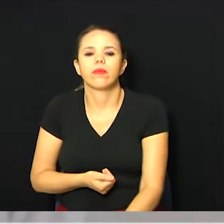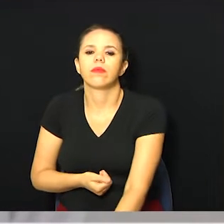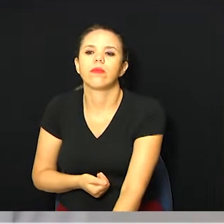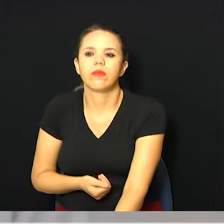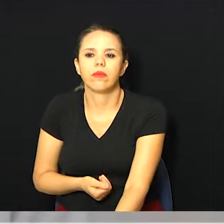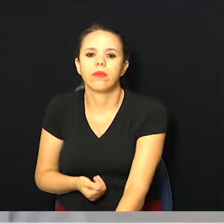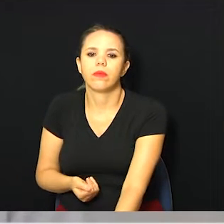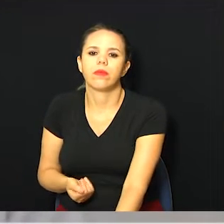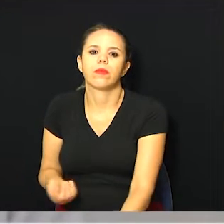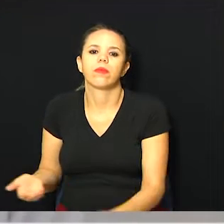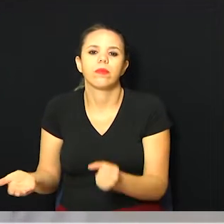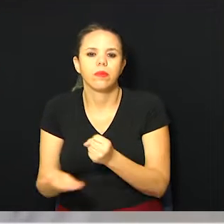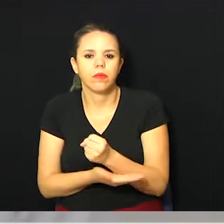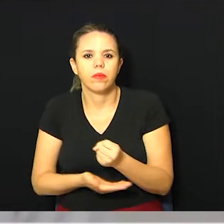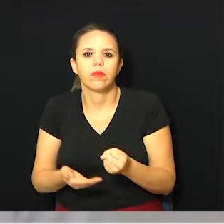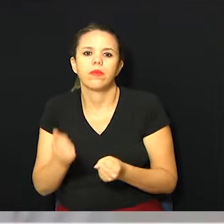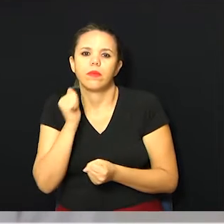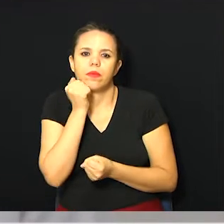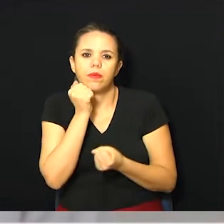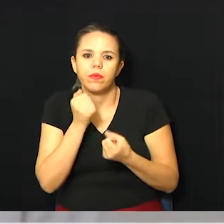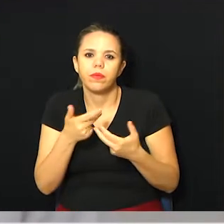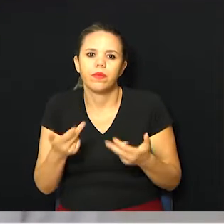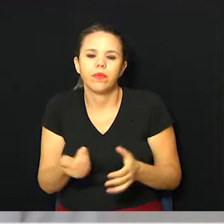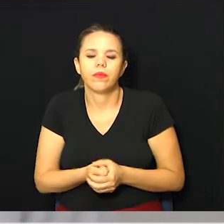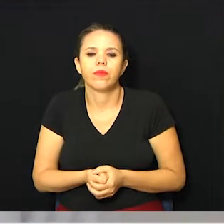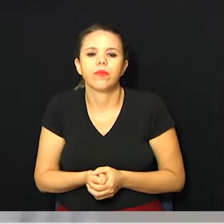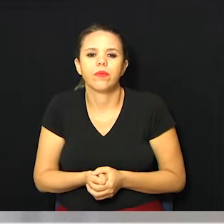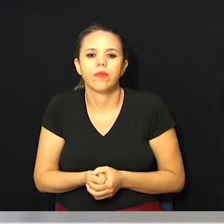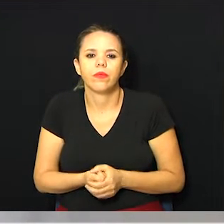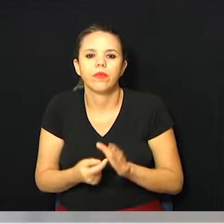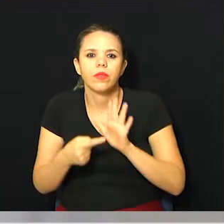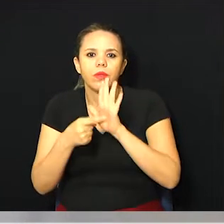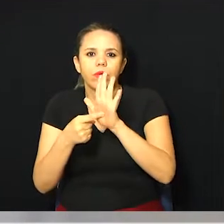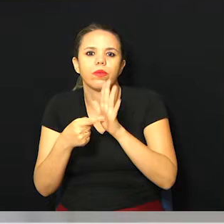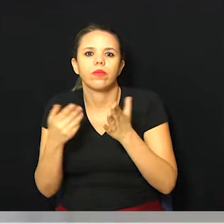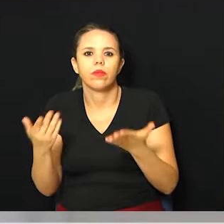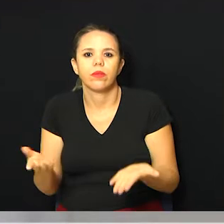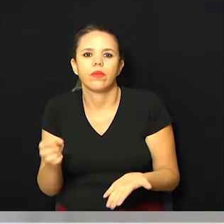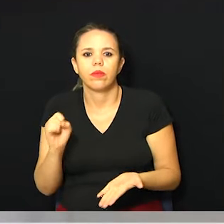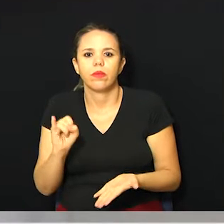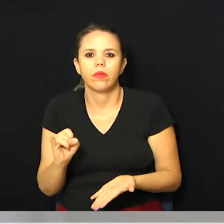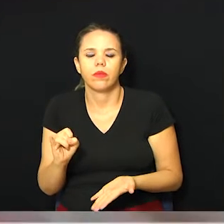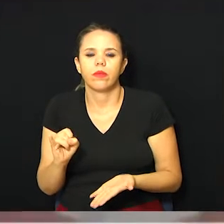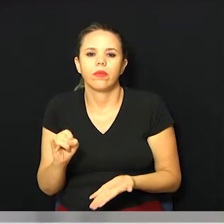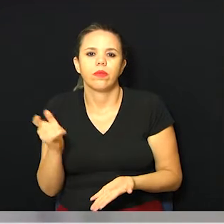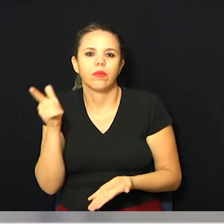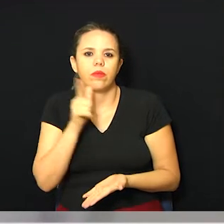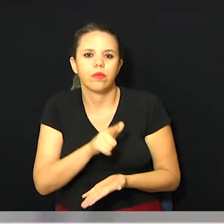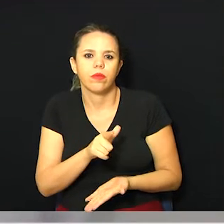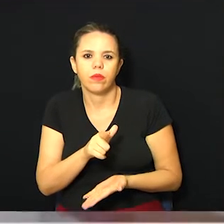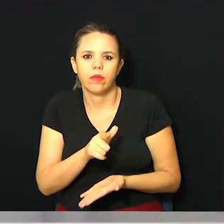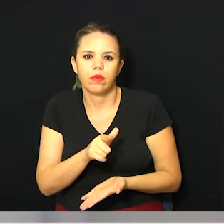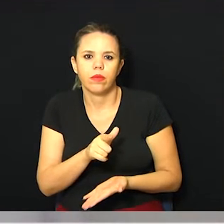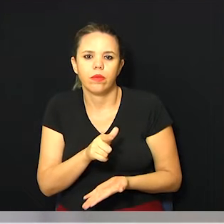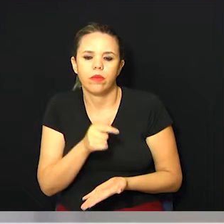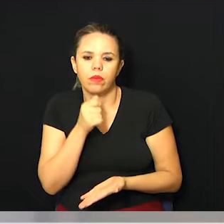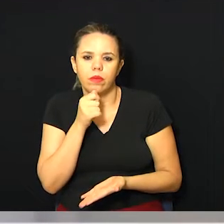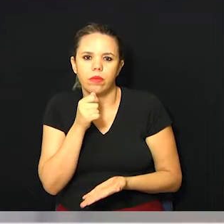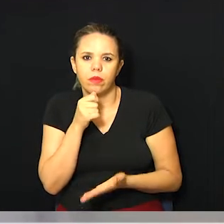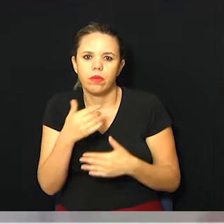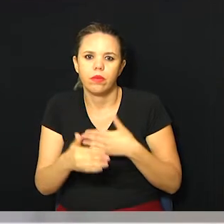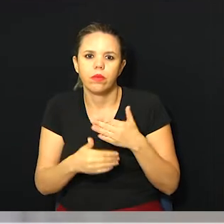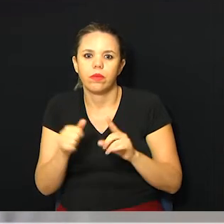combustíveis fósseis e tal. E o que isso mostrou para nós é que se a gente conseguir, enquanto